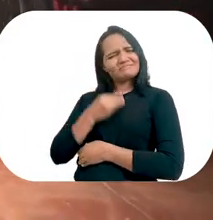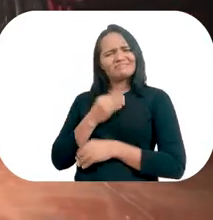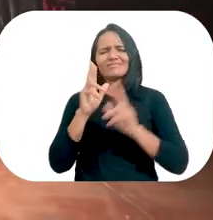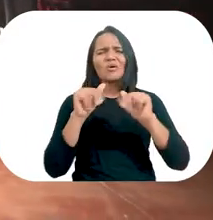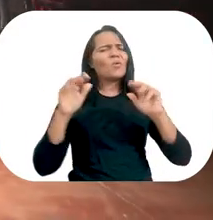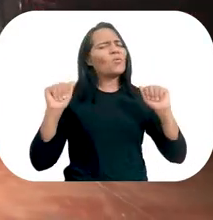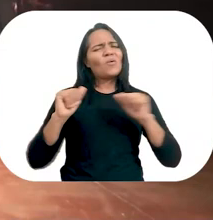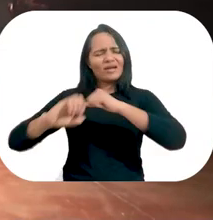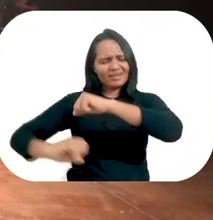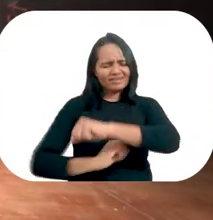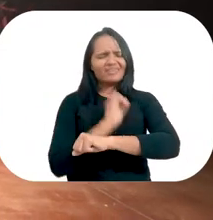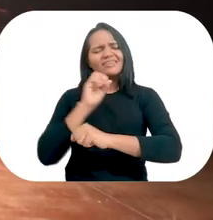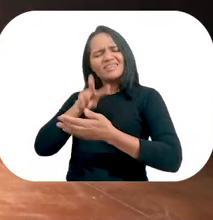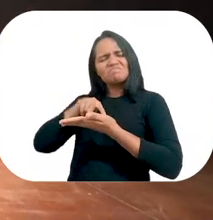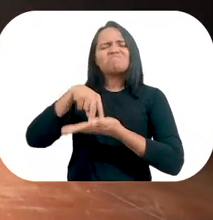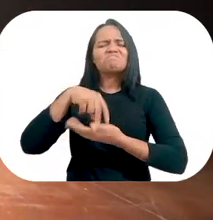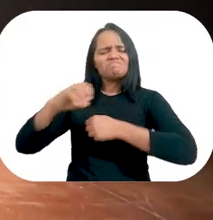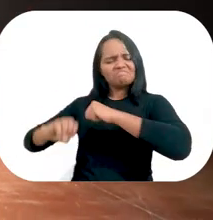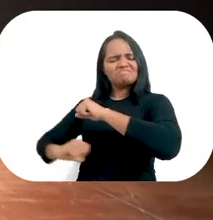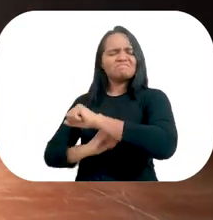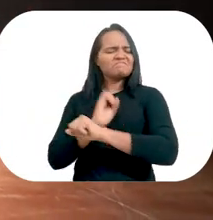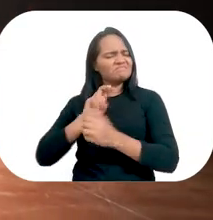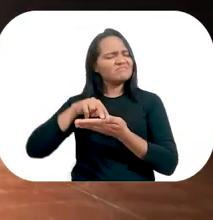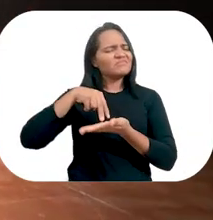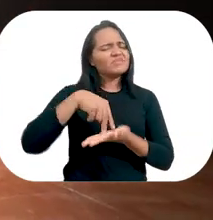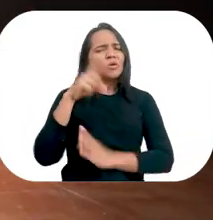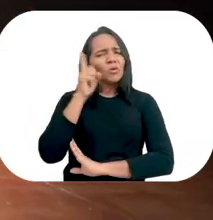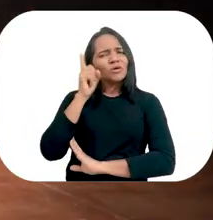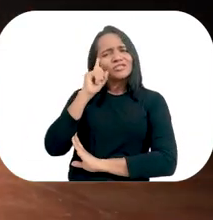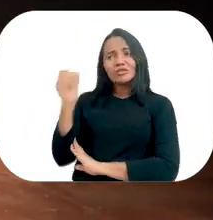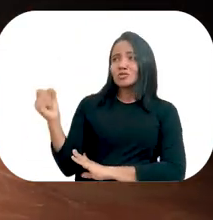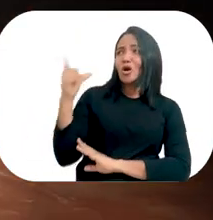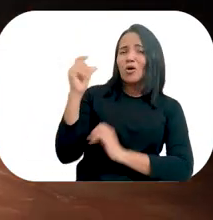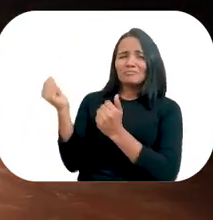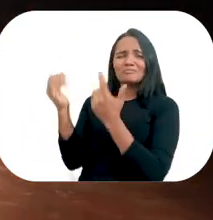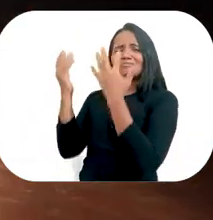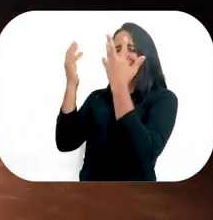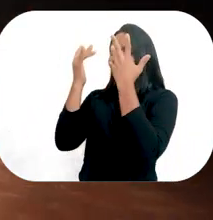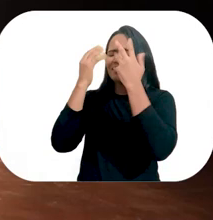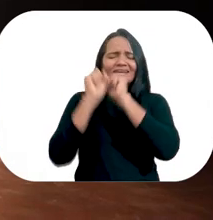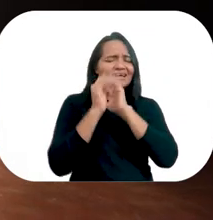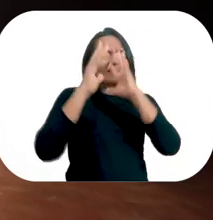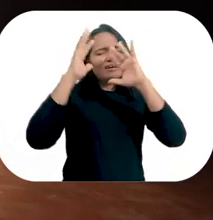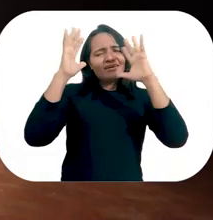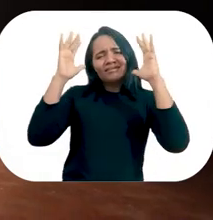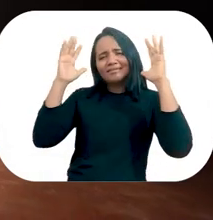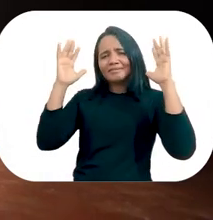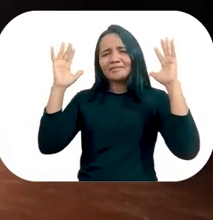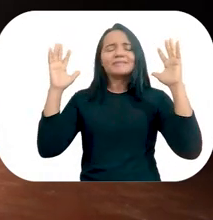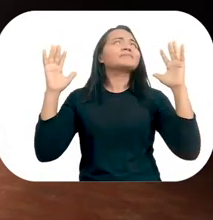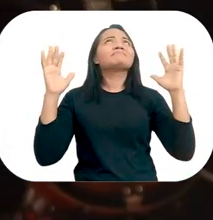Nasça sempre com as manhãs, deixa a luz do sol brilhar no céu do